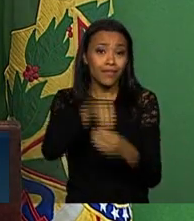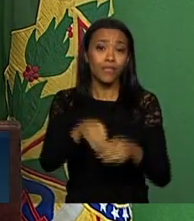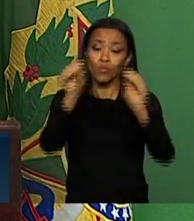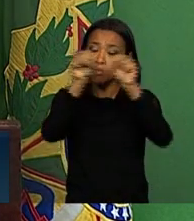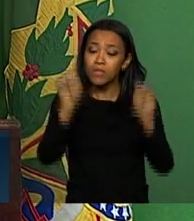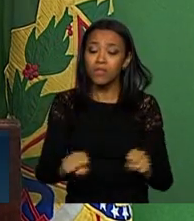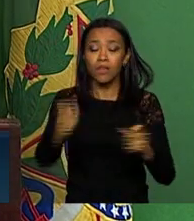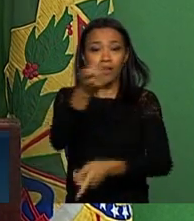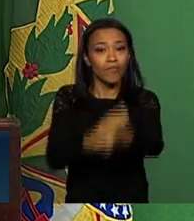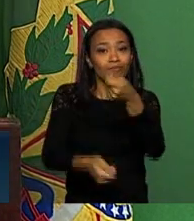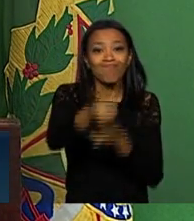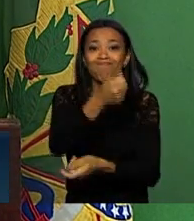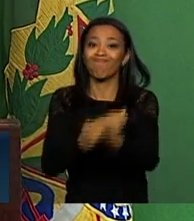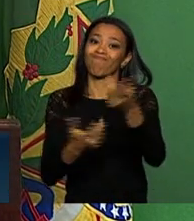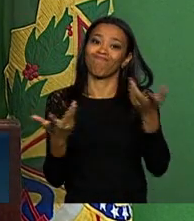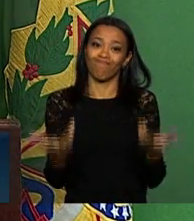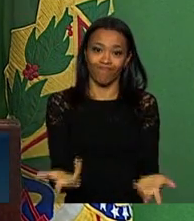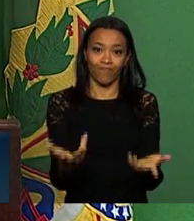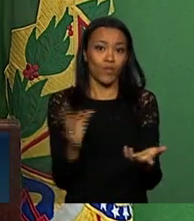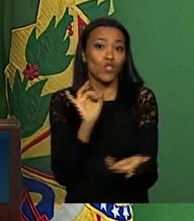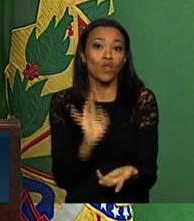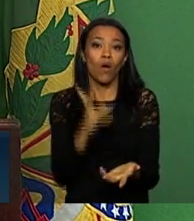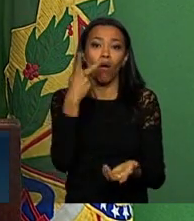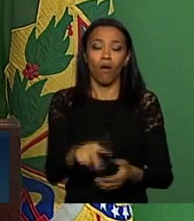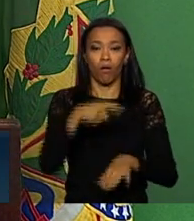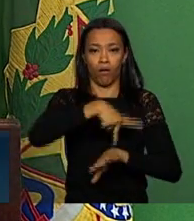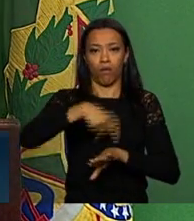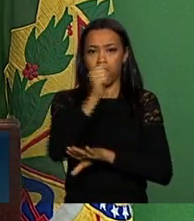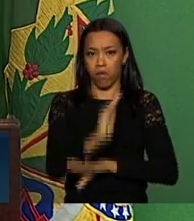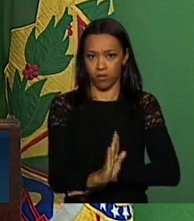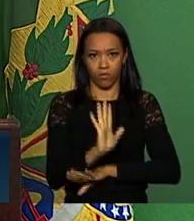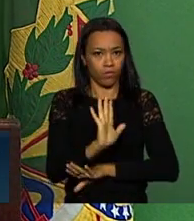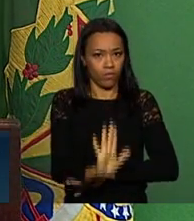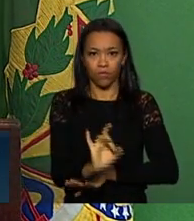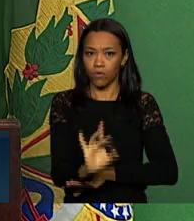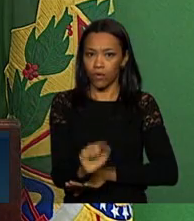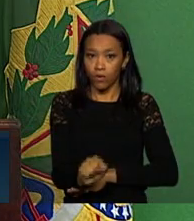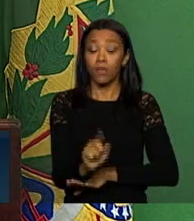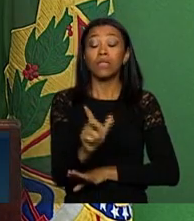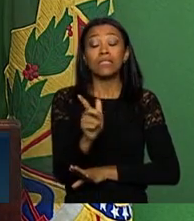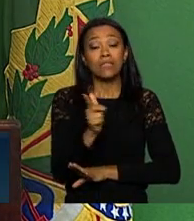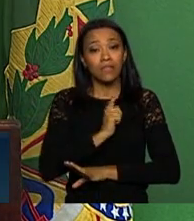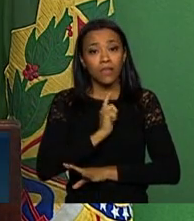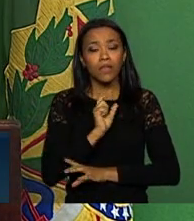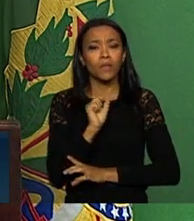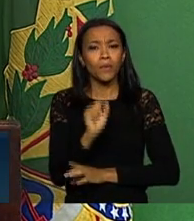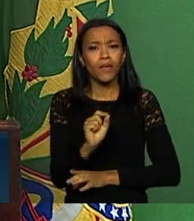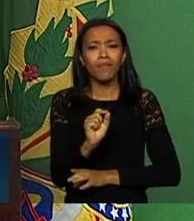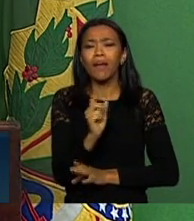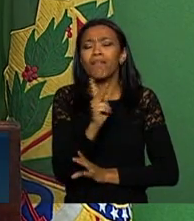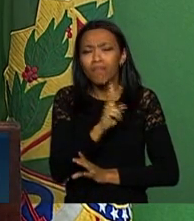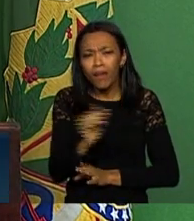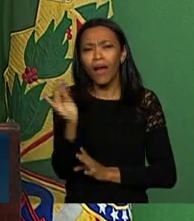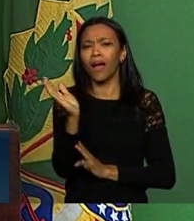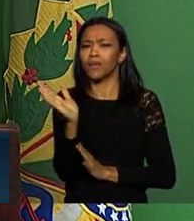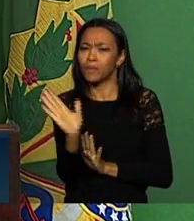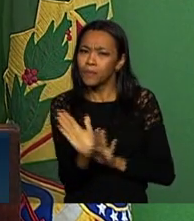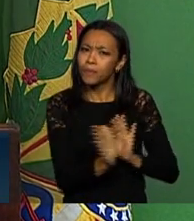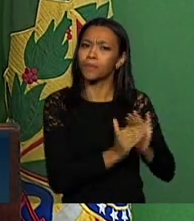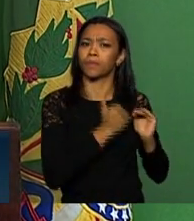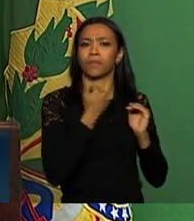são estruturais que também tem um caráter portanto passageiro